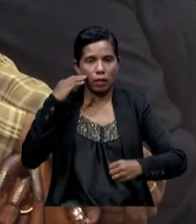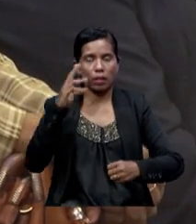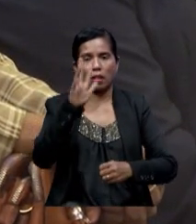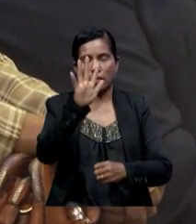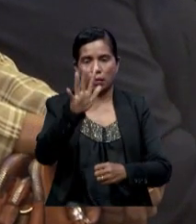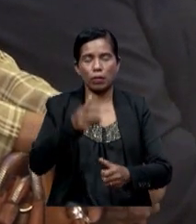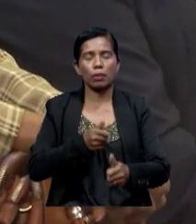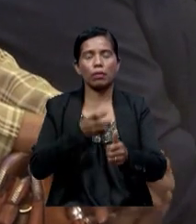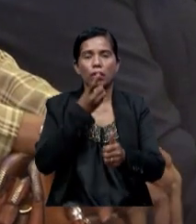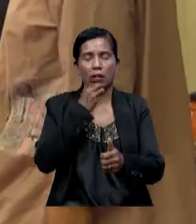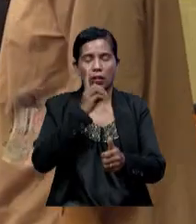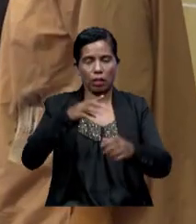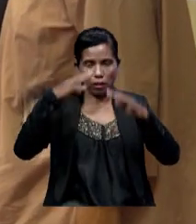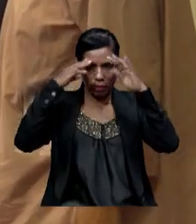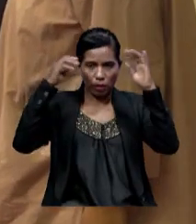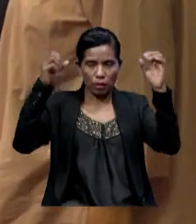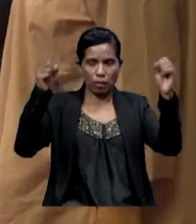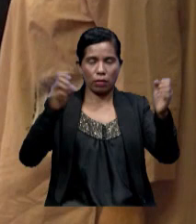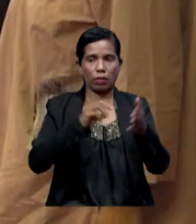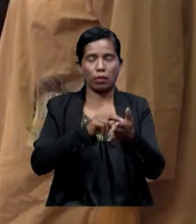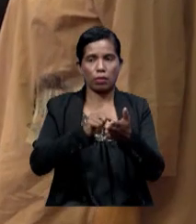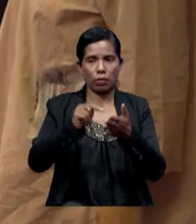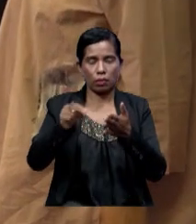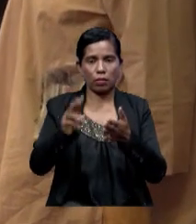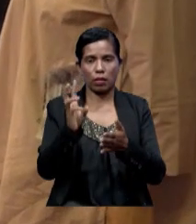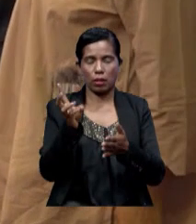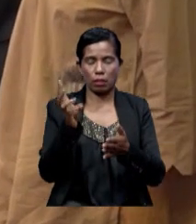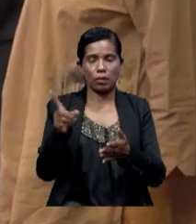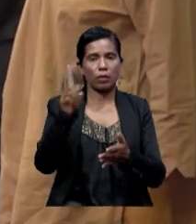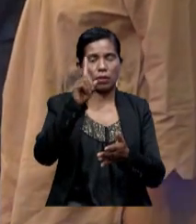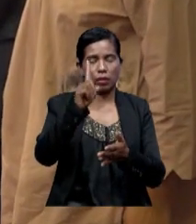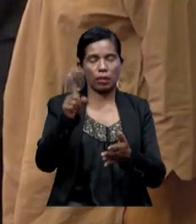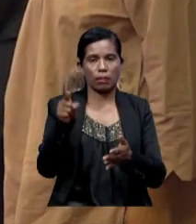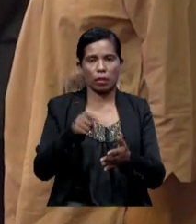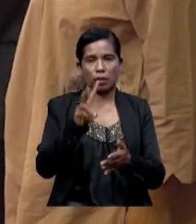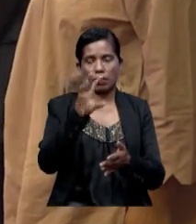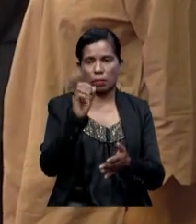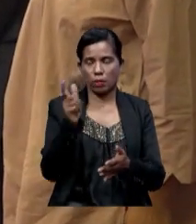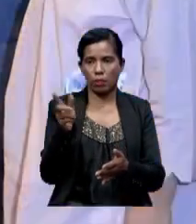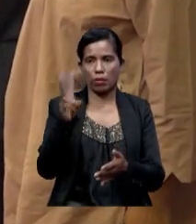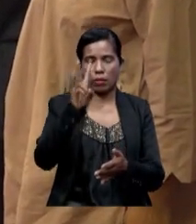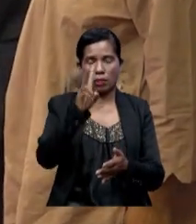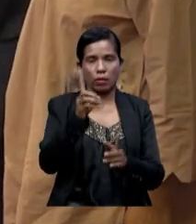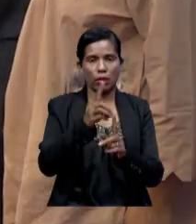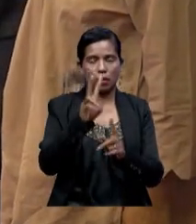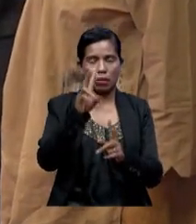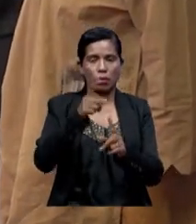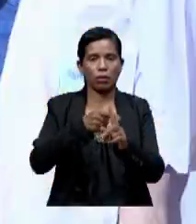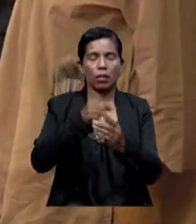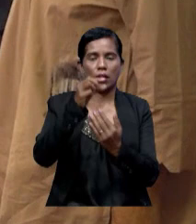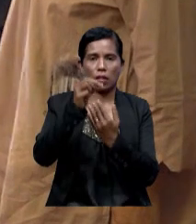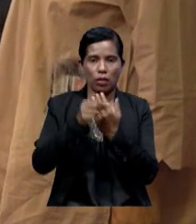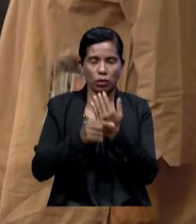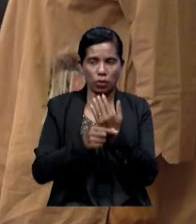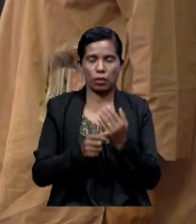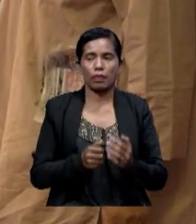Baseia ba decreto Presidente da República número nenu recinida para Rio Rua Rua, Lorong Rua, Fulan Agosto.